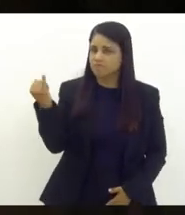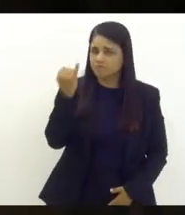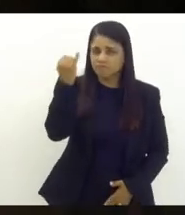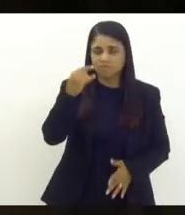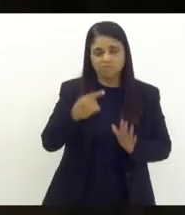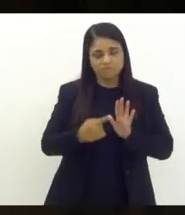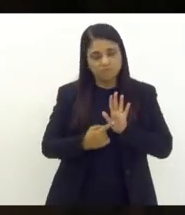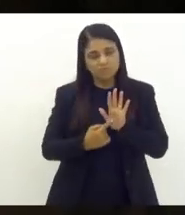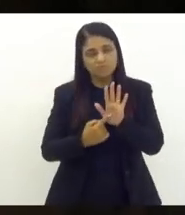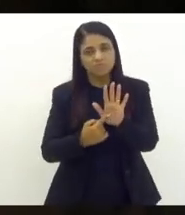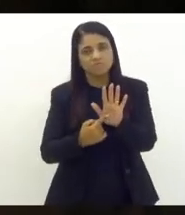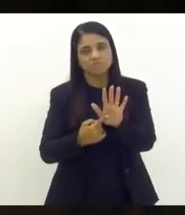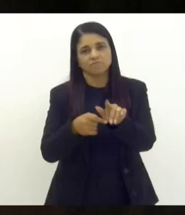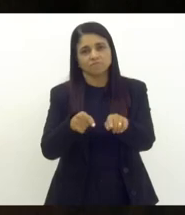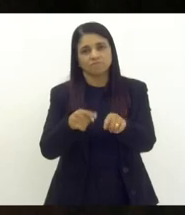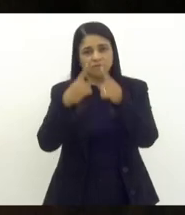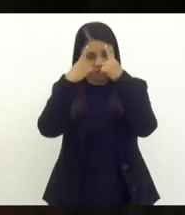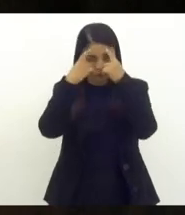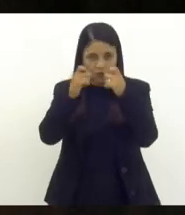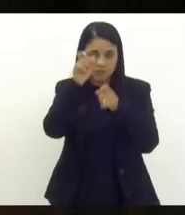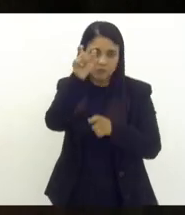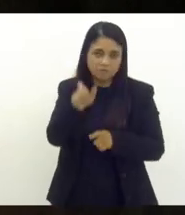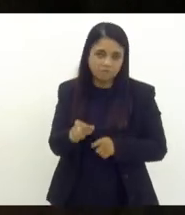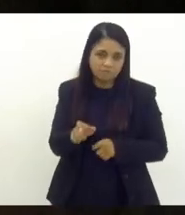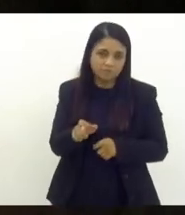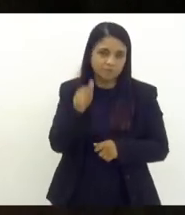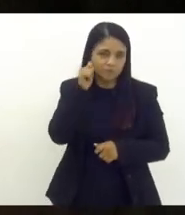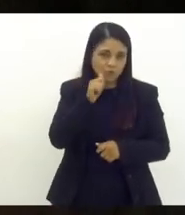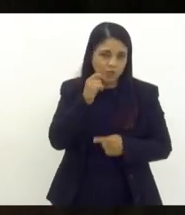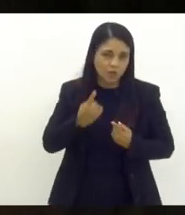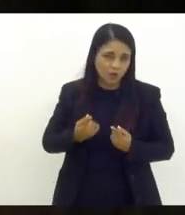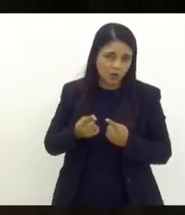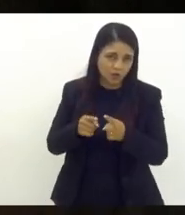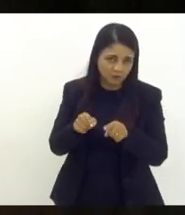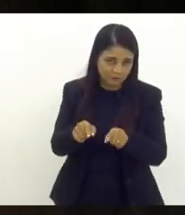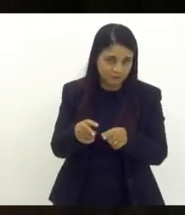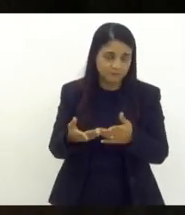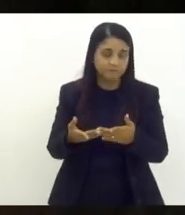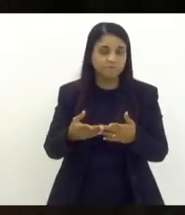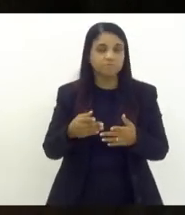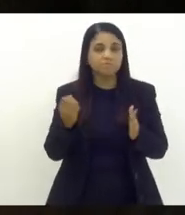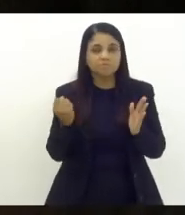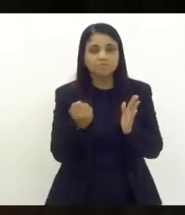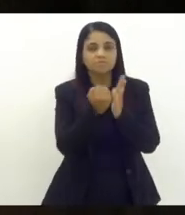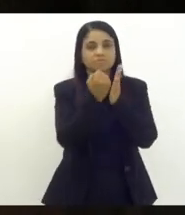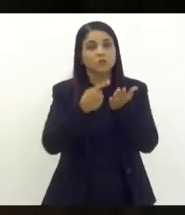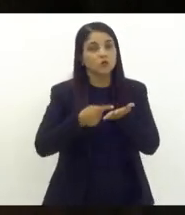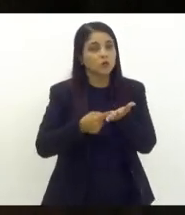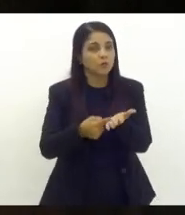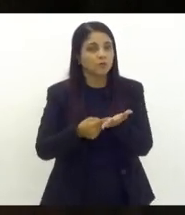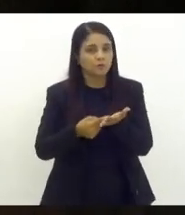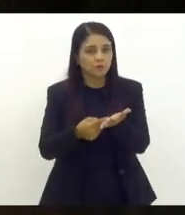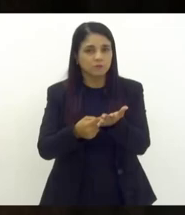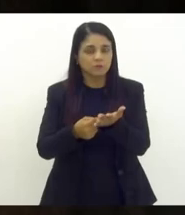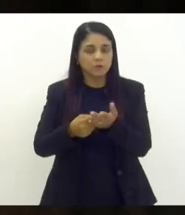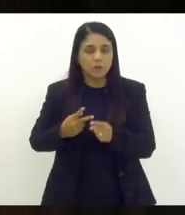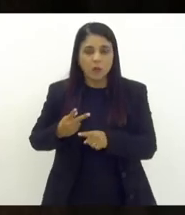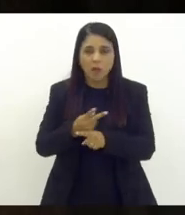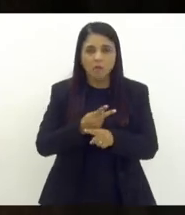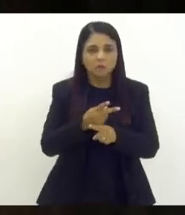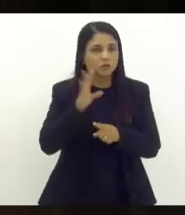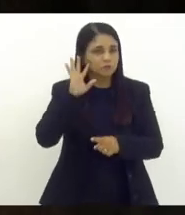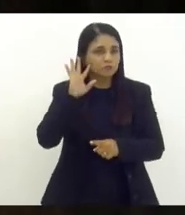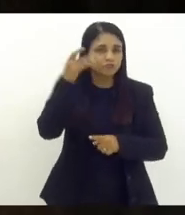violência contra a mulher no estado do Rio de Janeiro sua atuação é marcada pelo prometimento e pela busca por